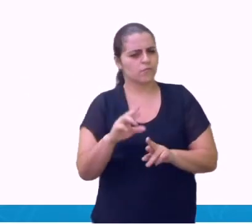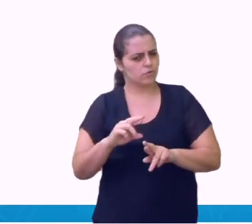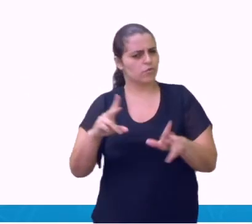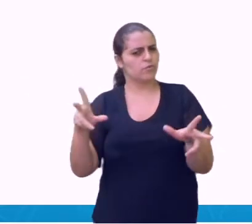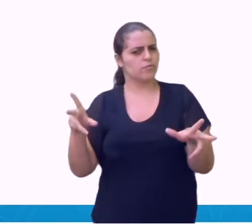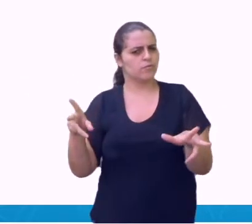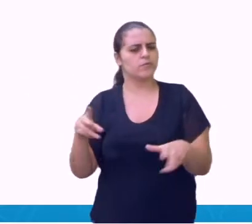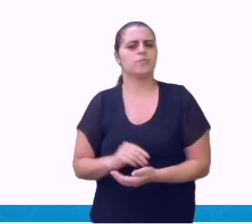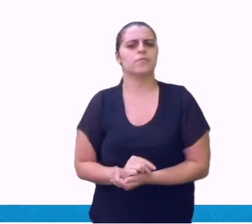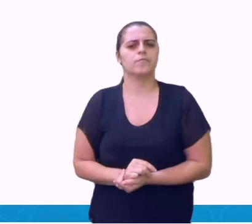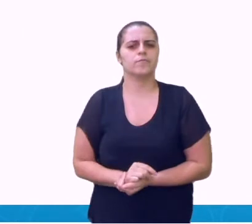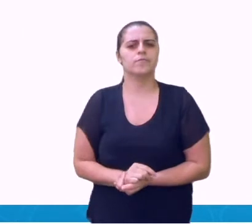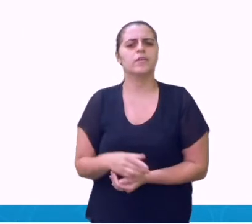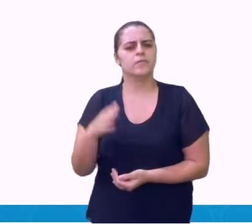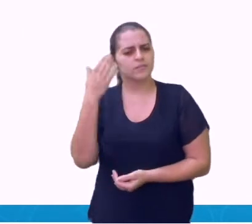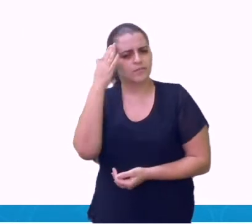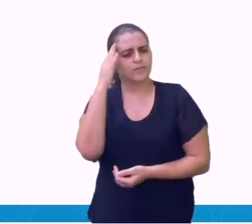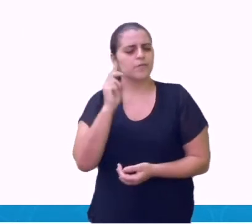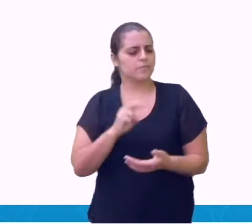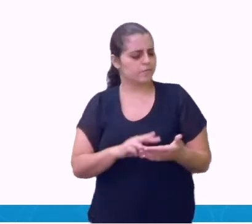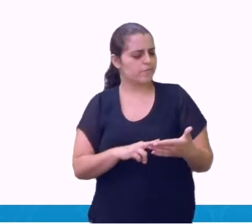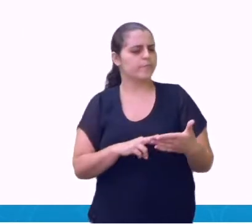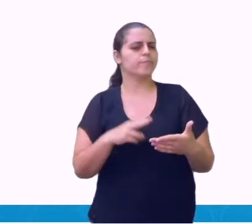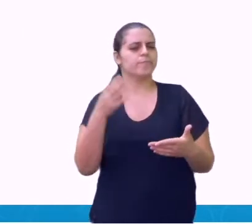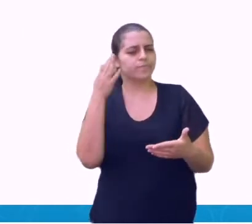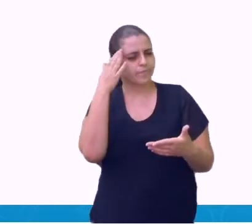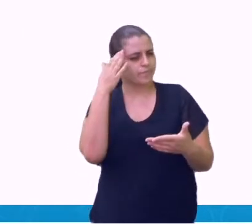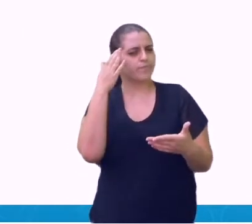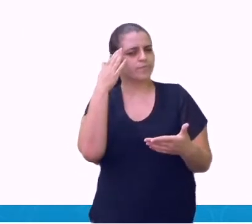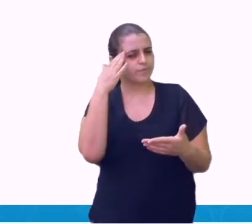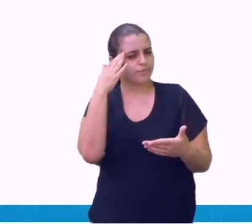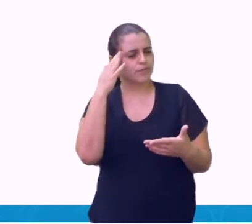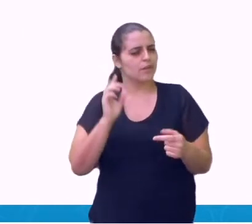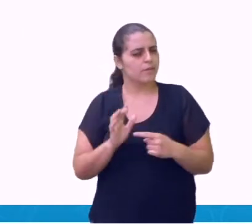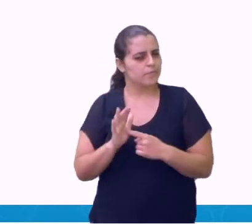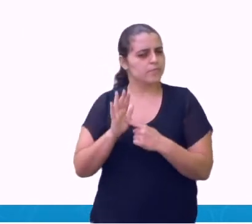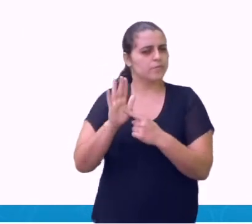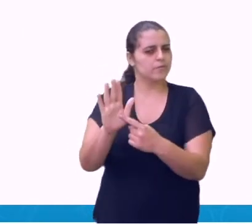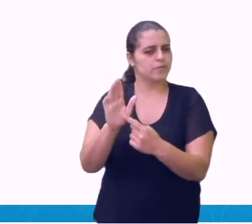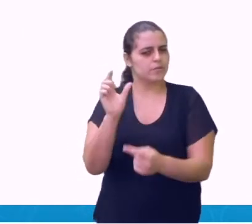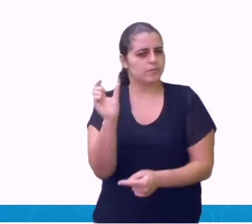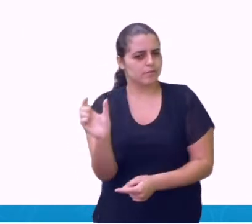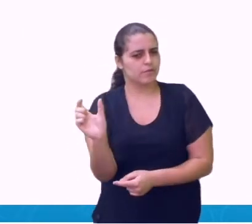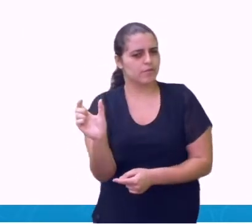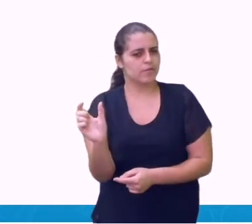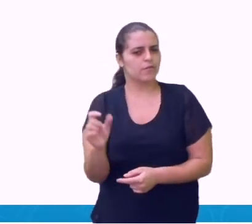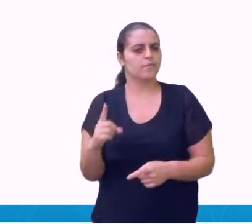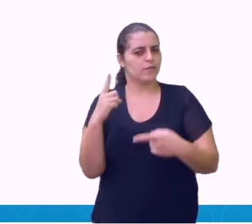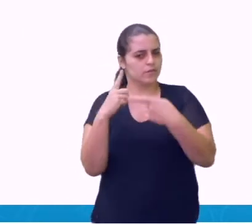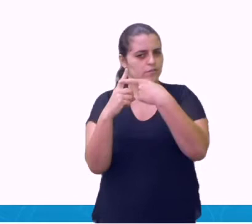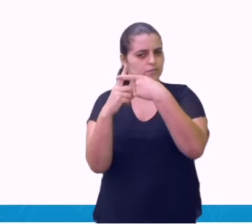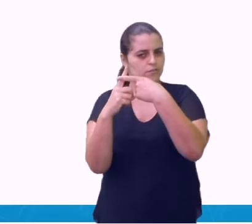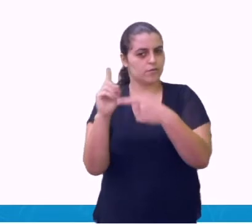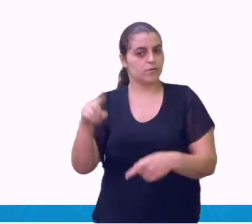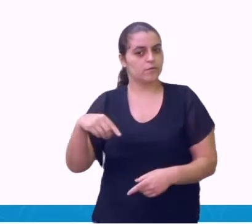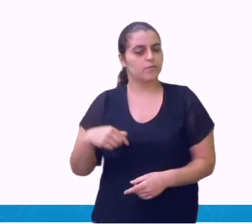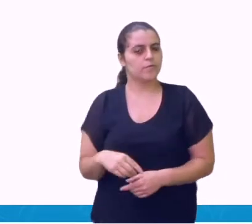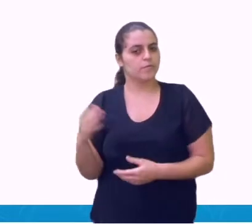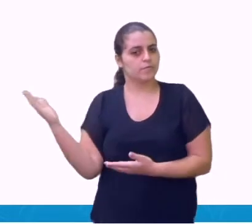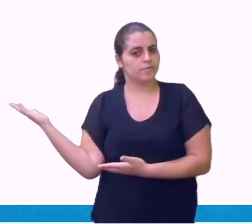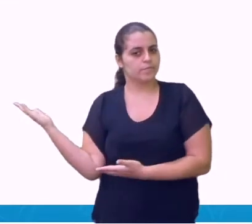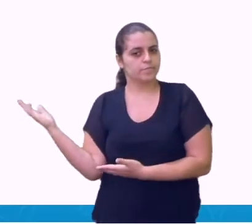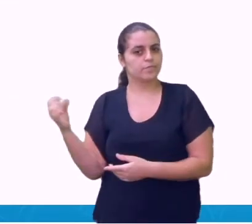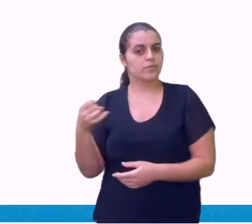totalmente diferentes. Então, dá para você analisar. Apareceu essas palavras aqui, adição. Apareceu